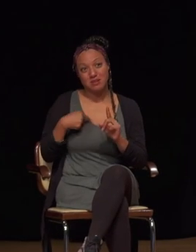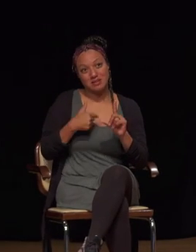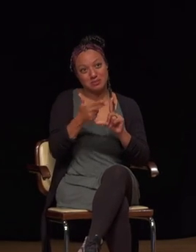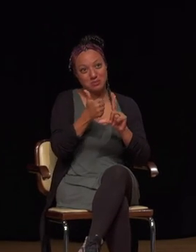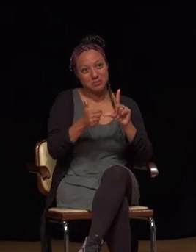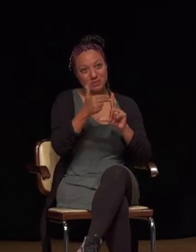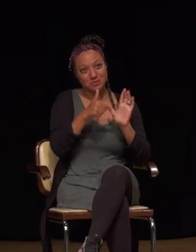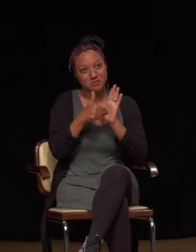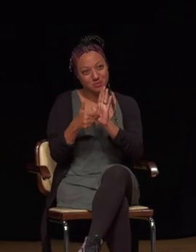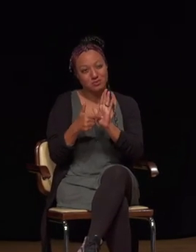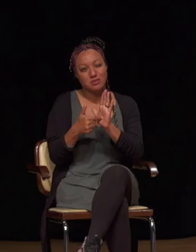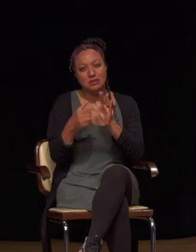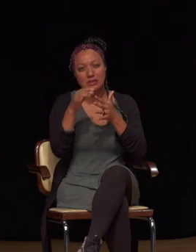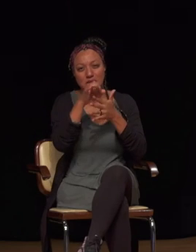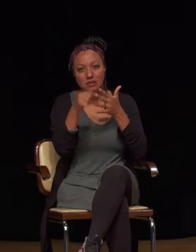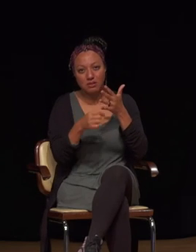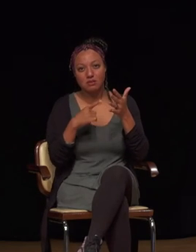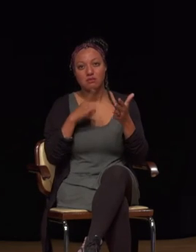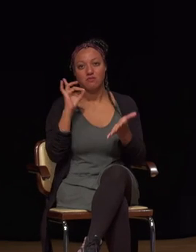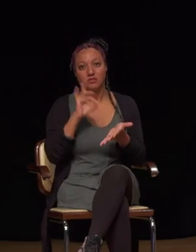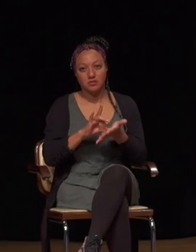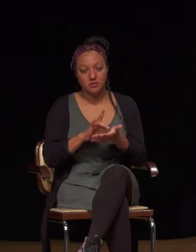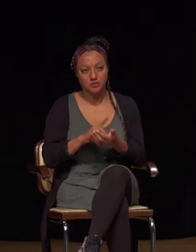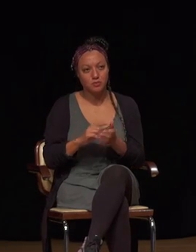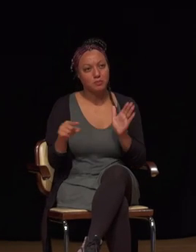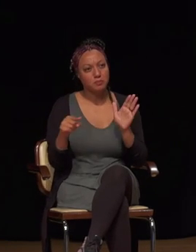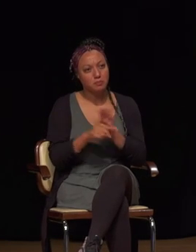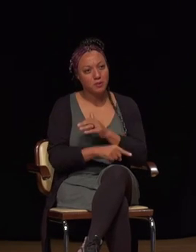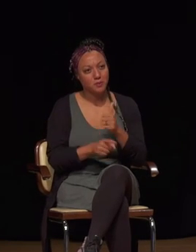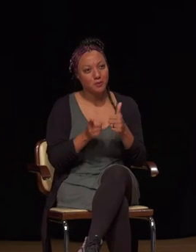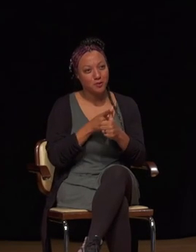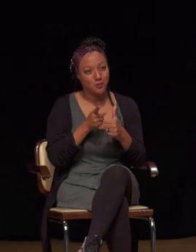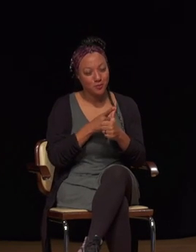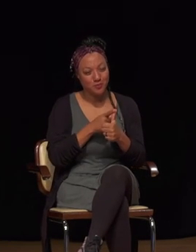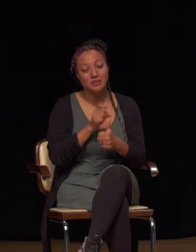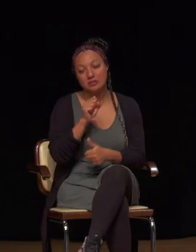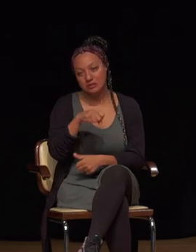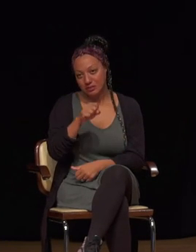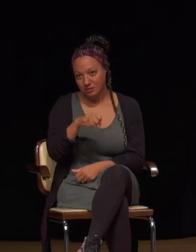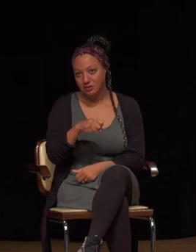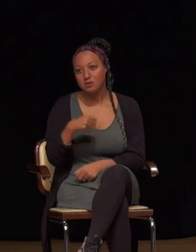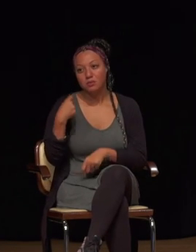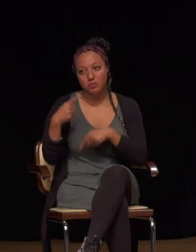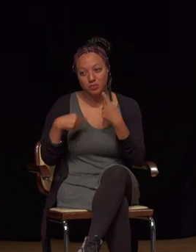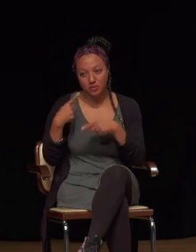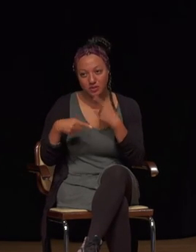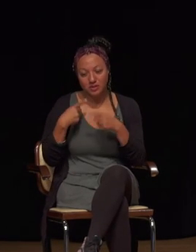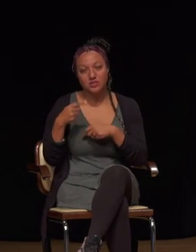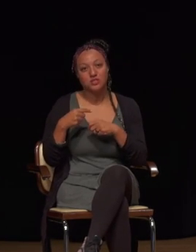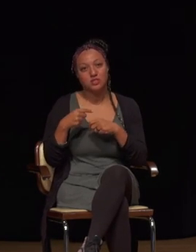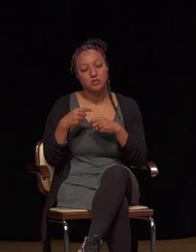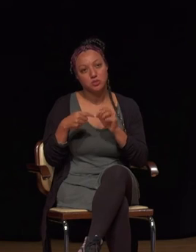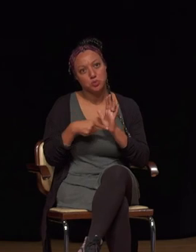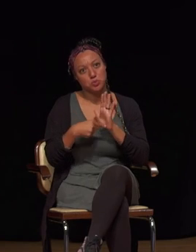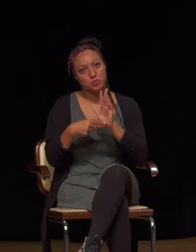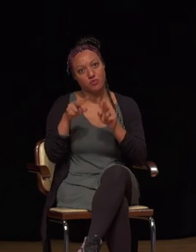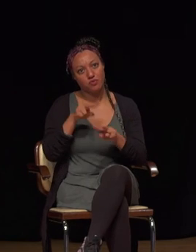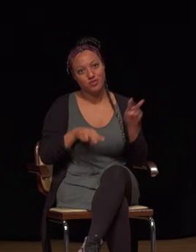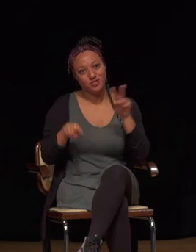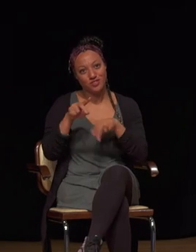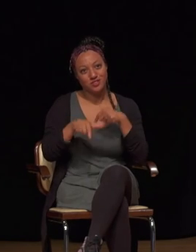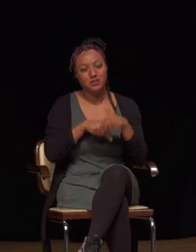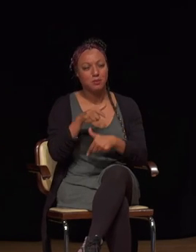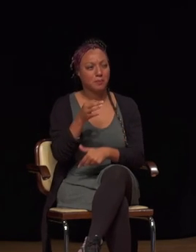tem muita verdade a primeira pergunta era sobre Ah sim políticas de invisibilidade no